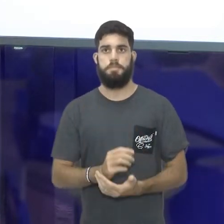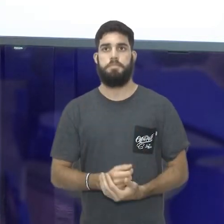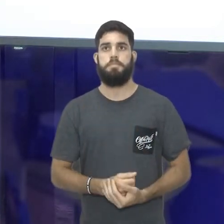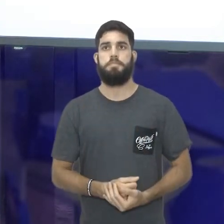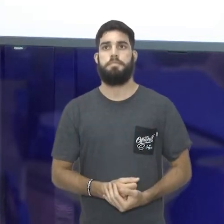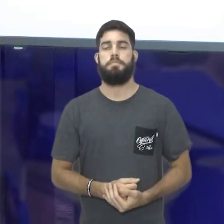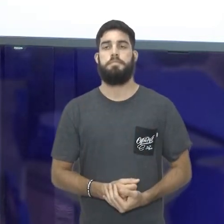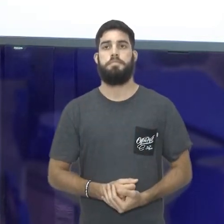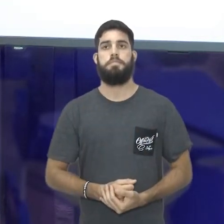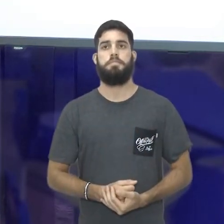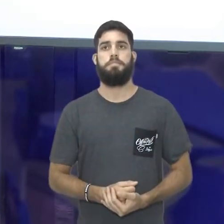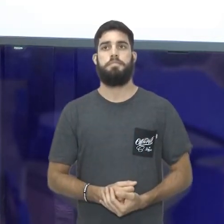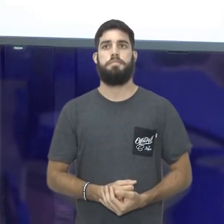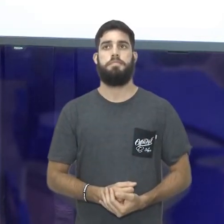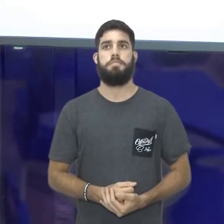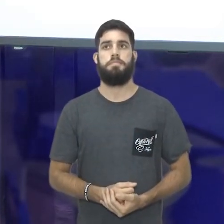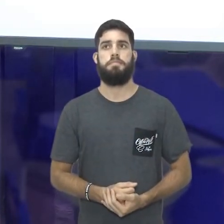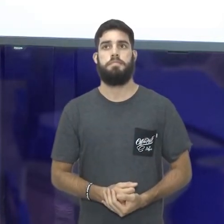Cascão.